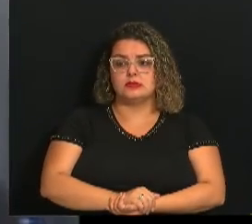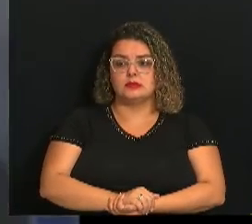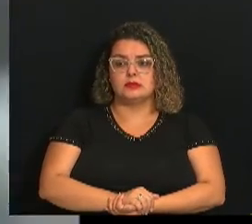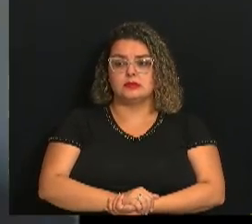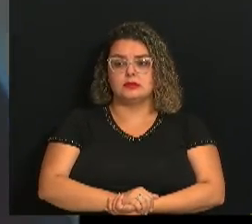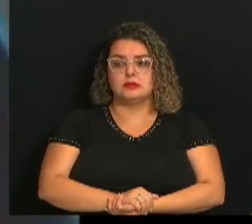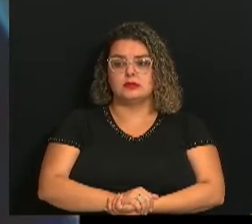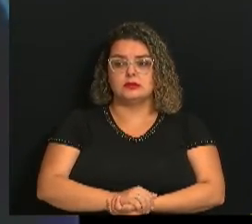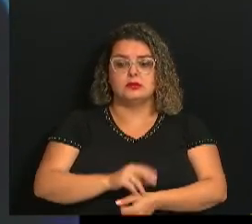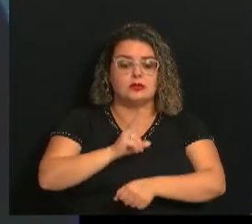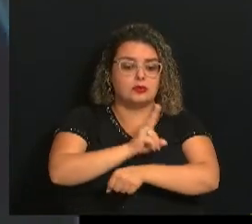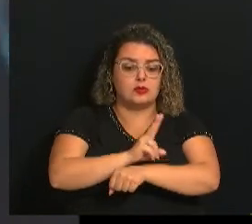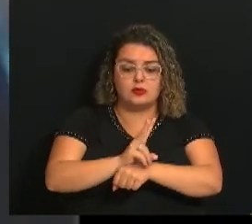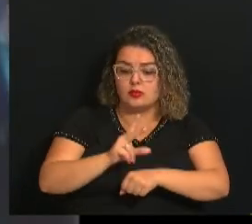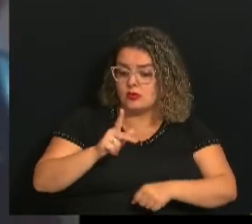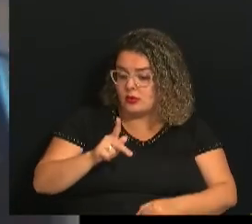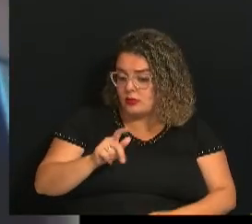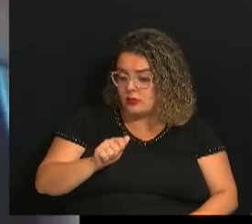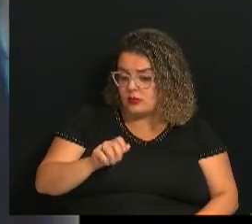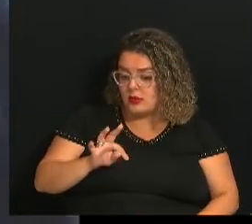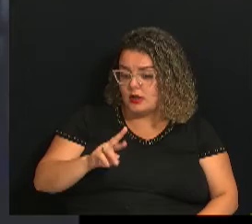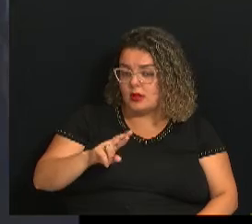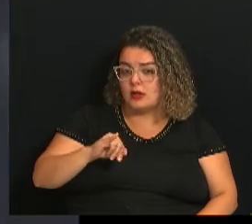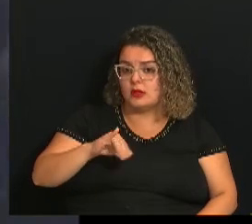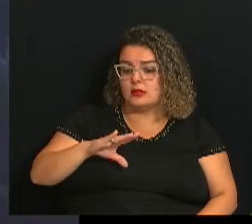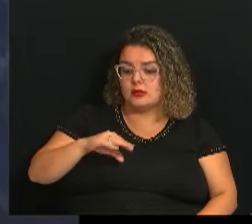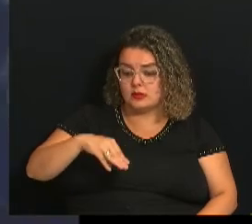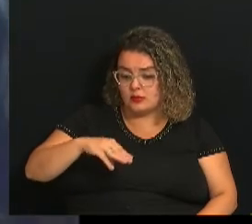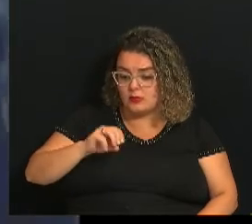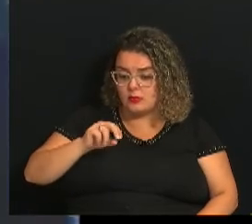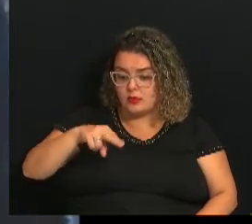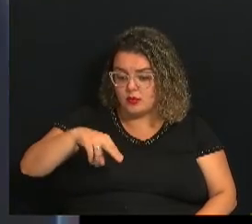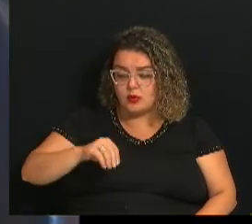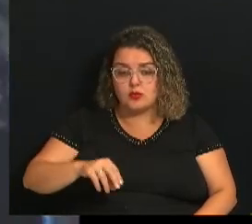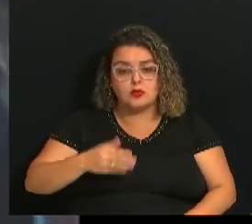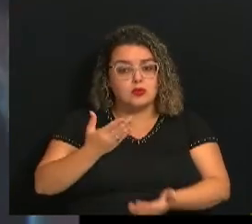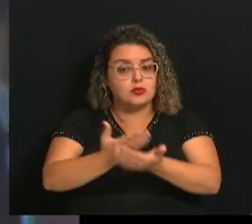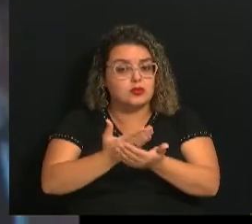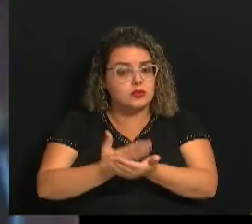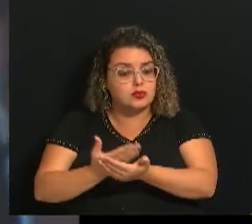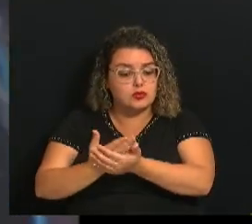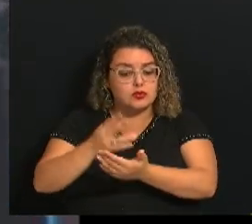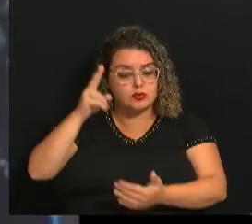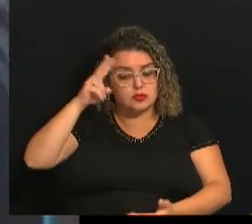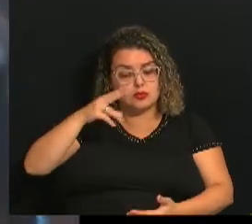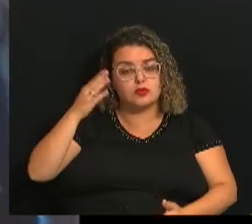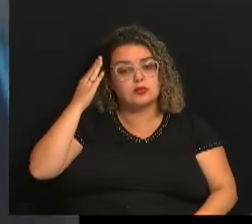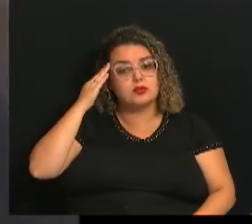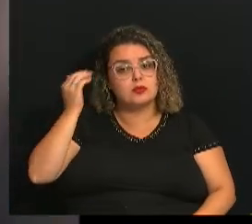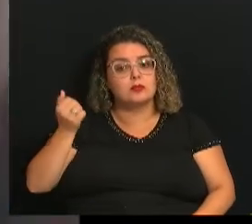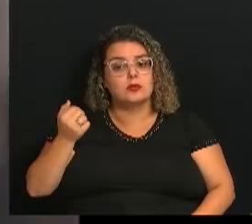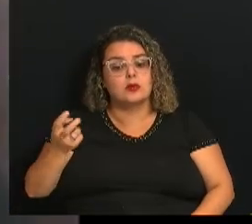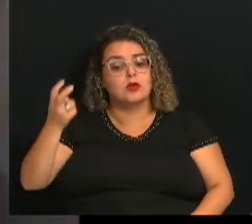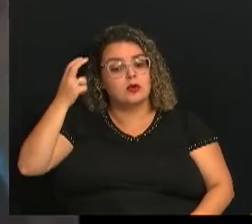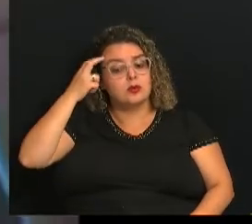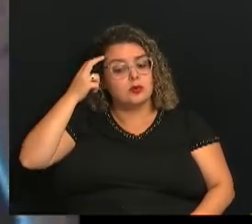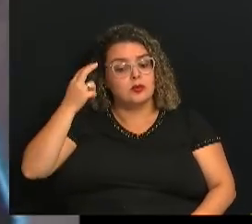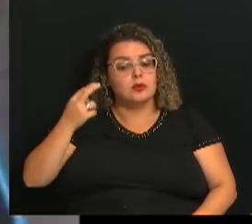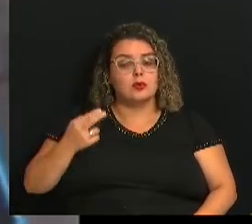de patrimônio, ao estudo histórico, ao saber de como relacionar a cultura com a educação,